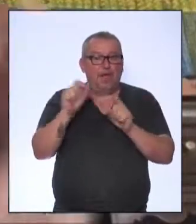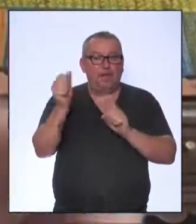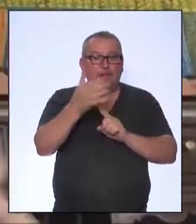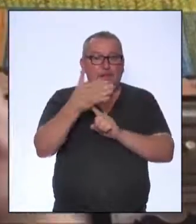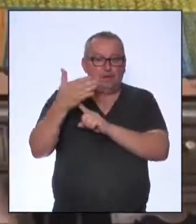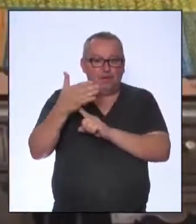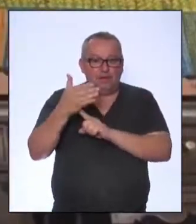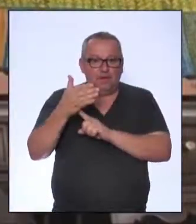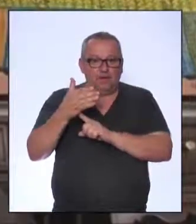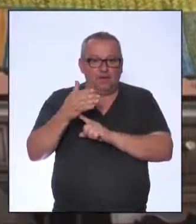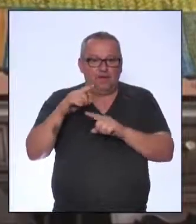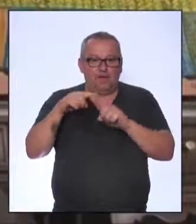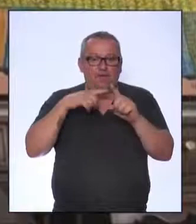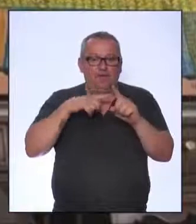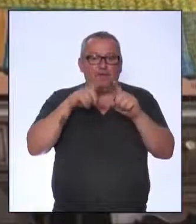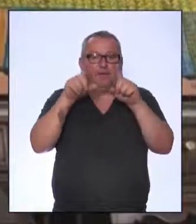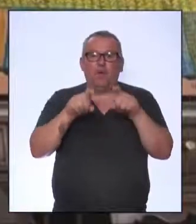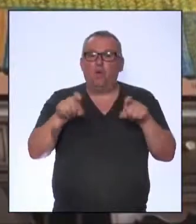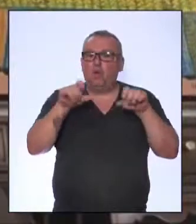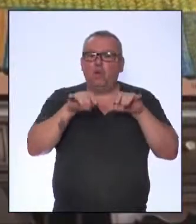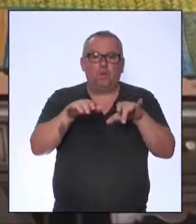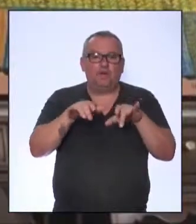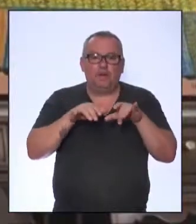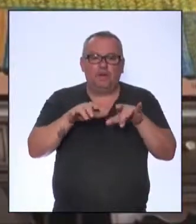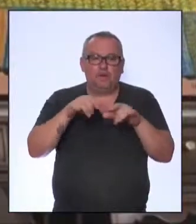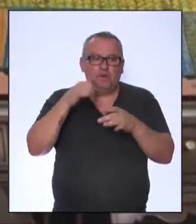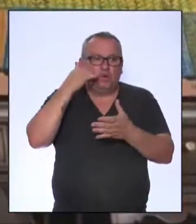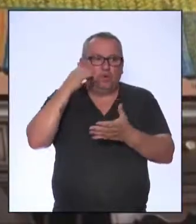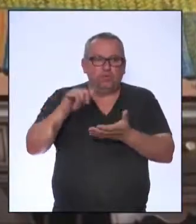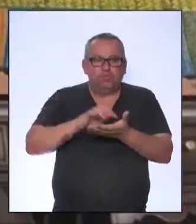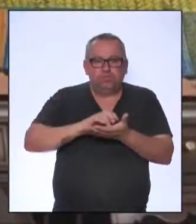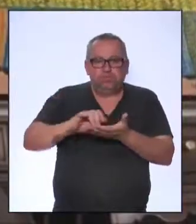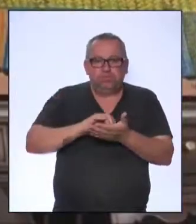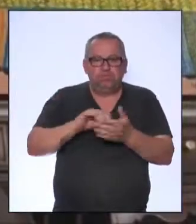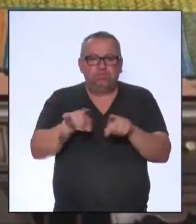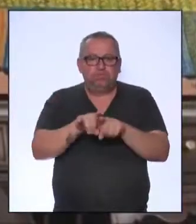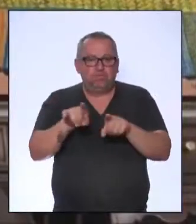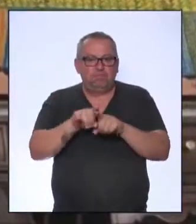é o hardware, você tem o computador, o iPad, o que for.